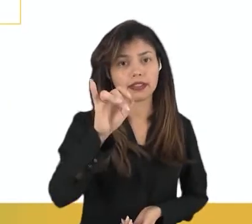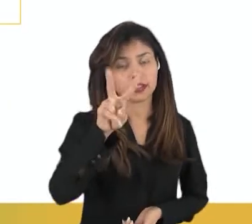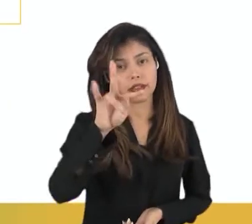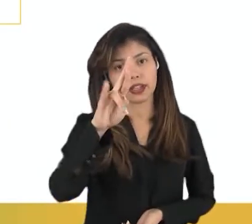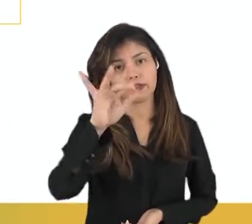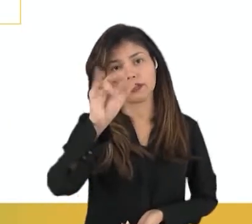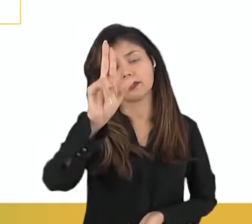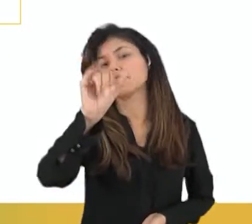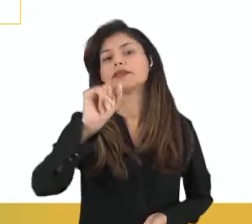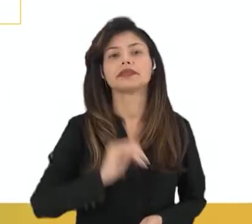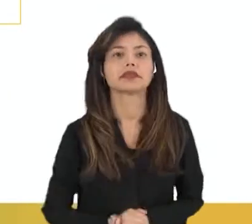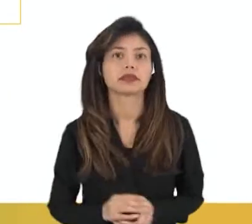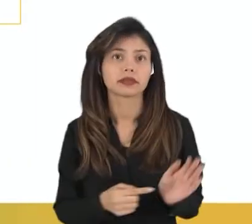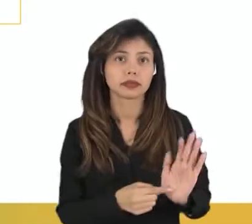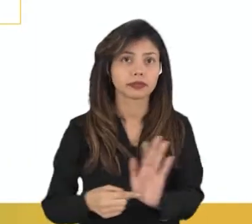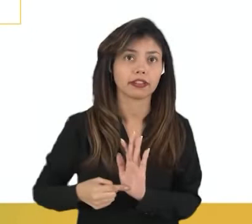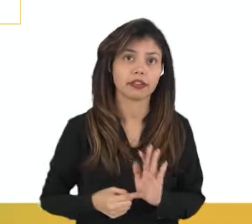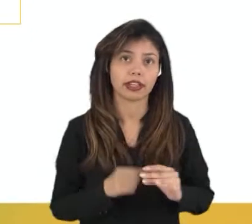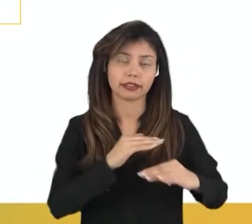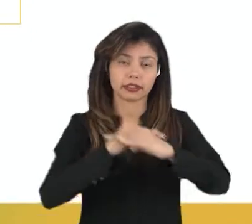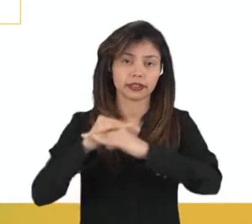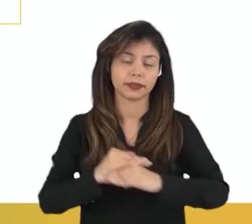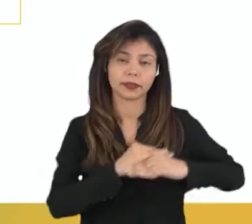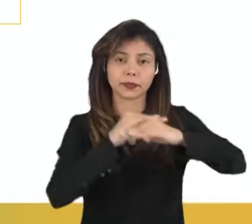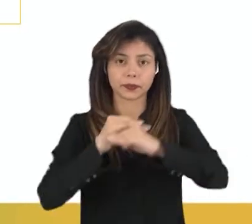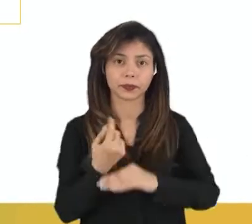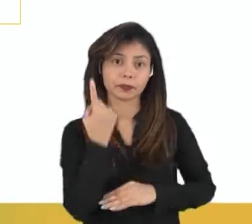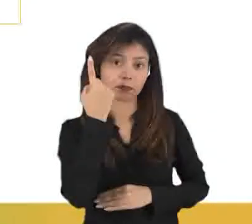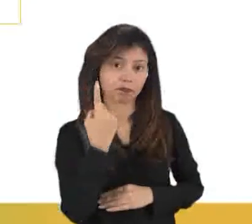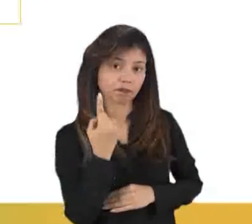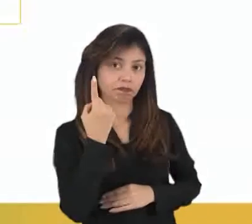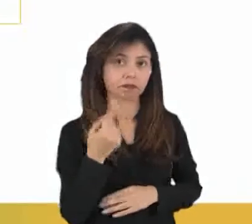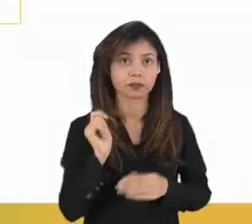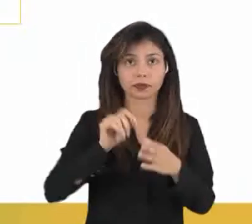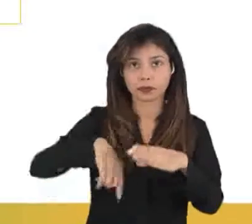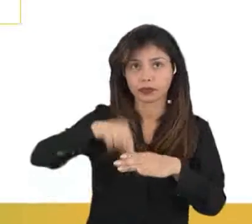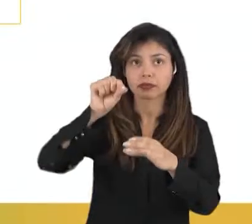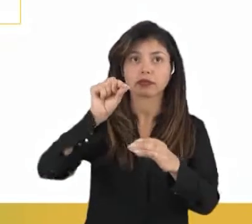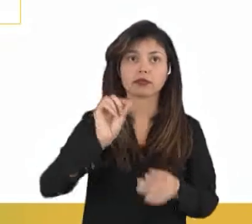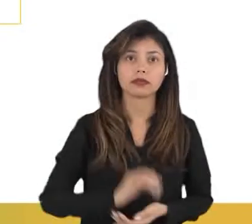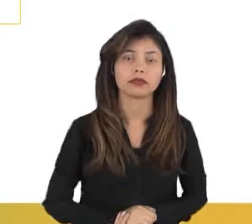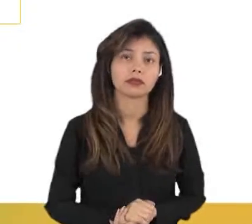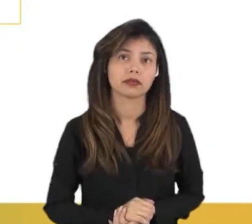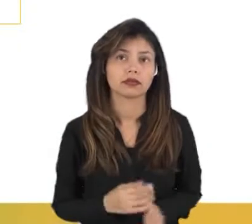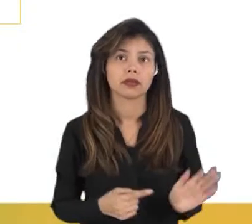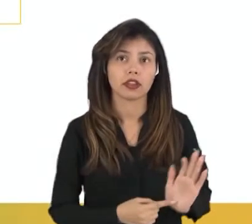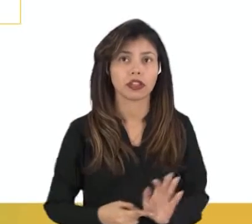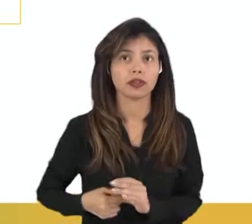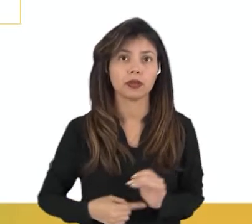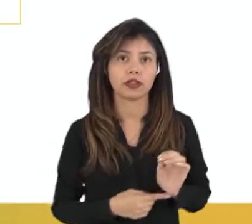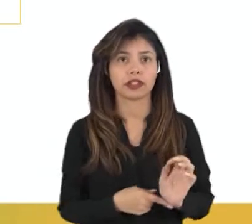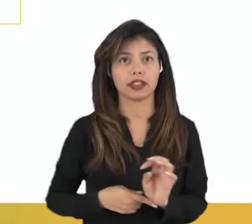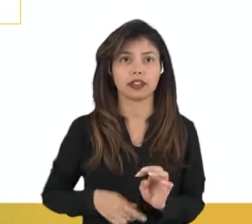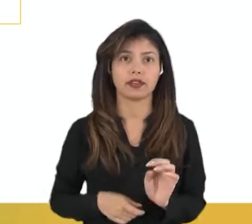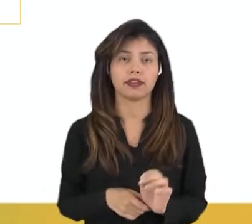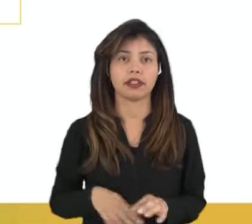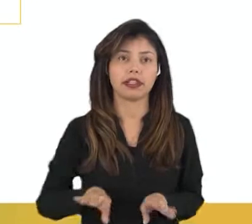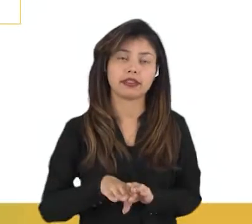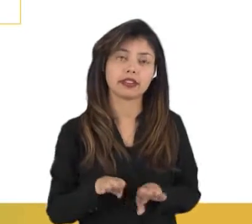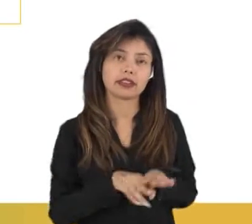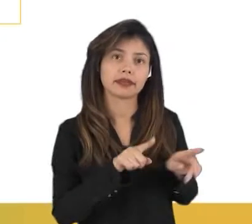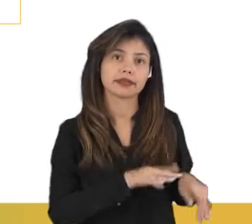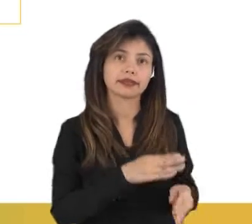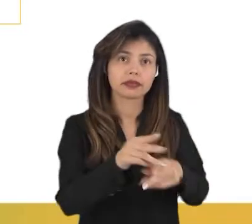né, é igual a 1, já que a Luísa possui apenas um bilhete. Então, portanto, a probabilidade de Luísa ser sorteada,